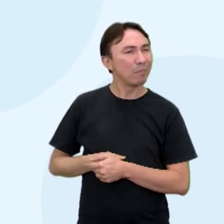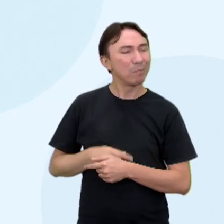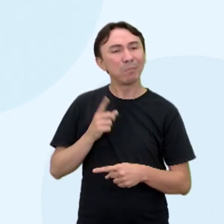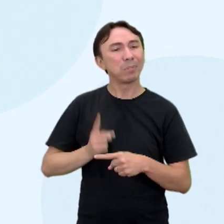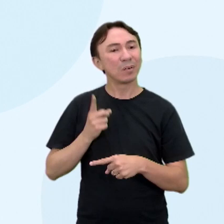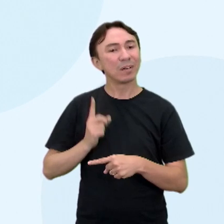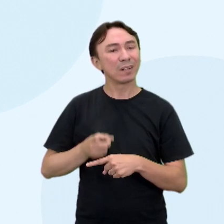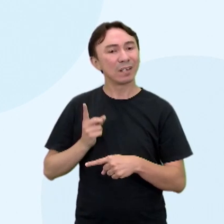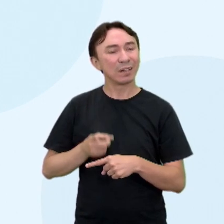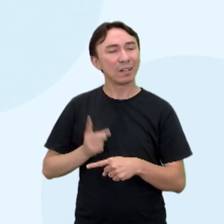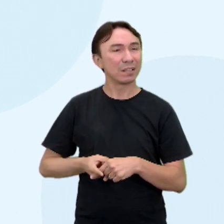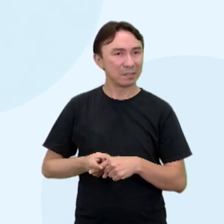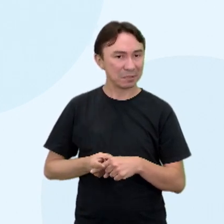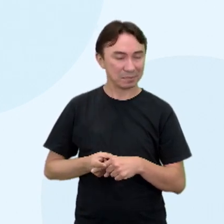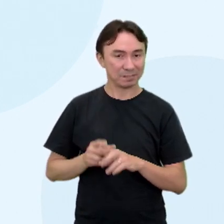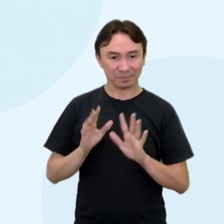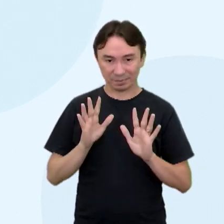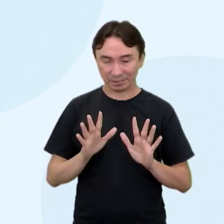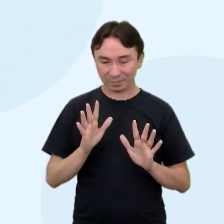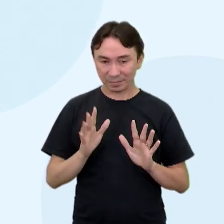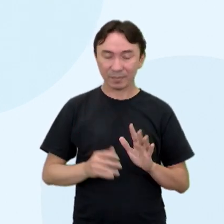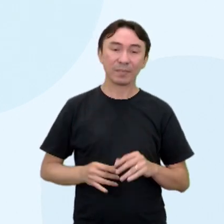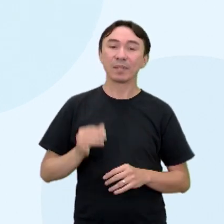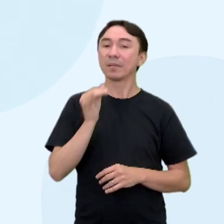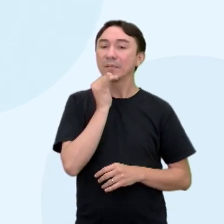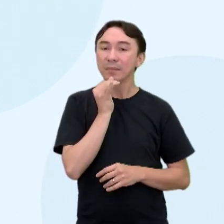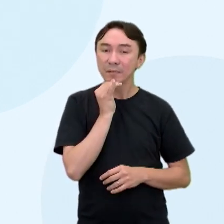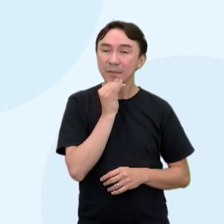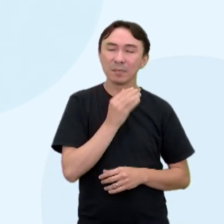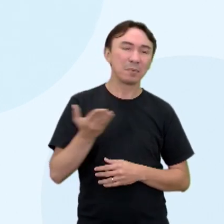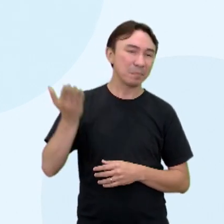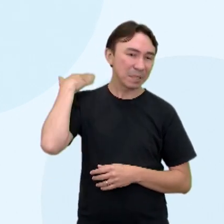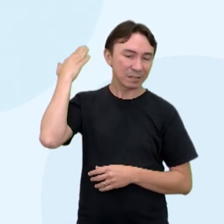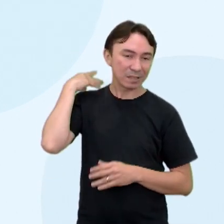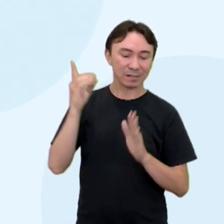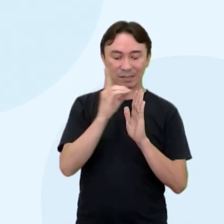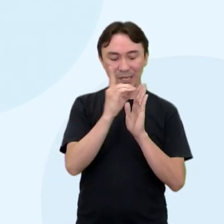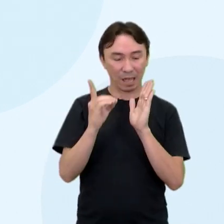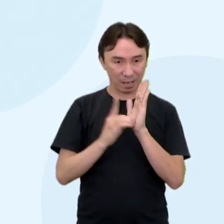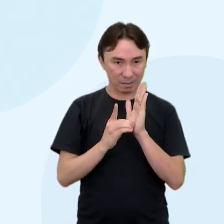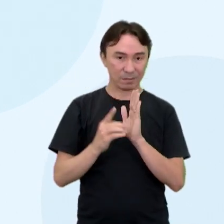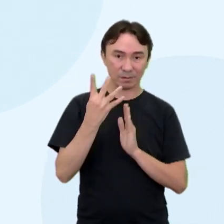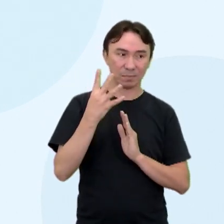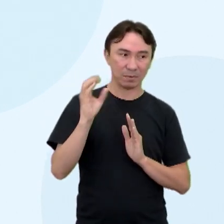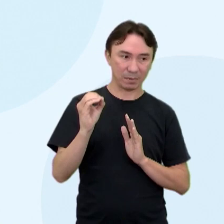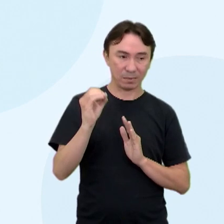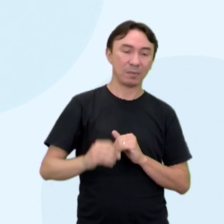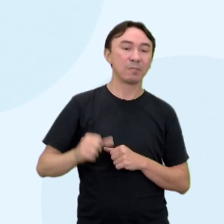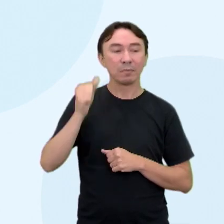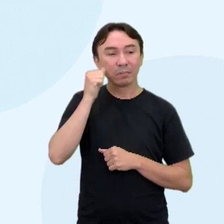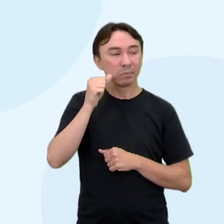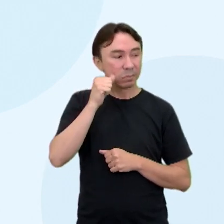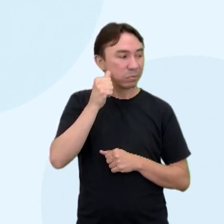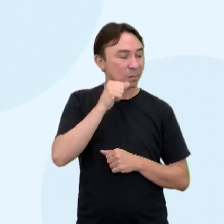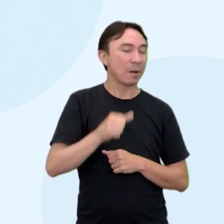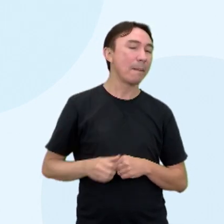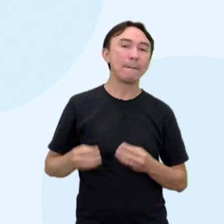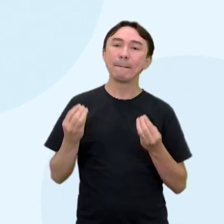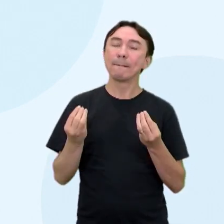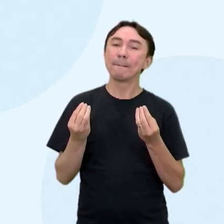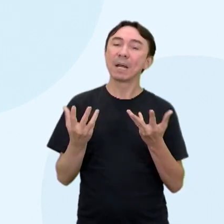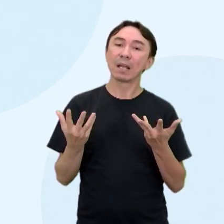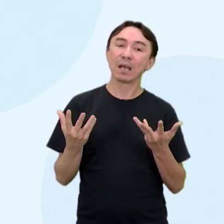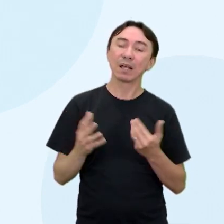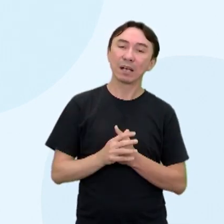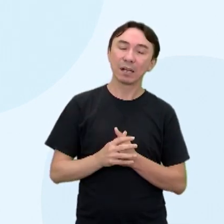tem que entender para que serve a mulher na década de 40, né? E na década de 40, a gente ainda não está naquele